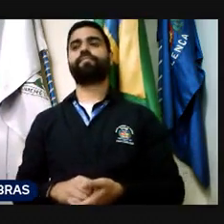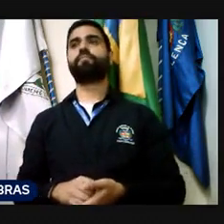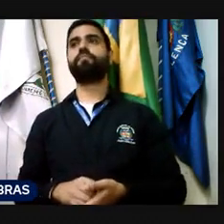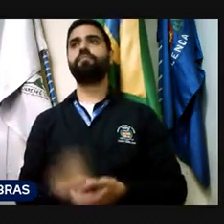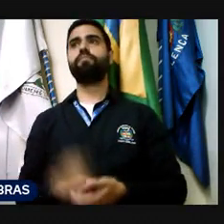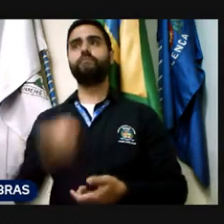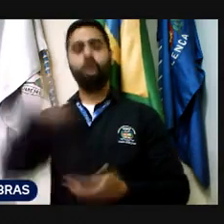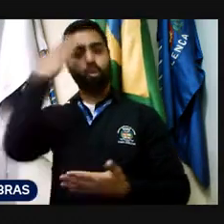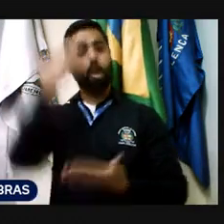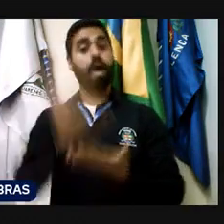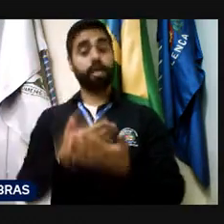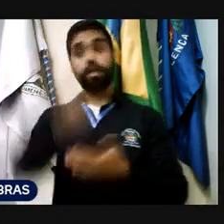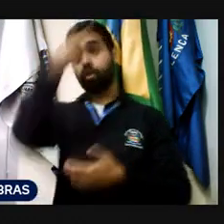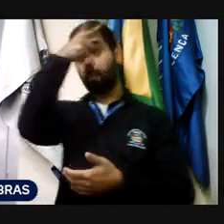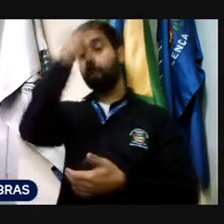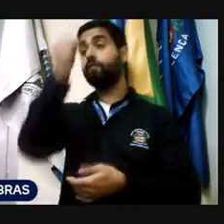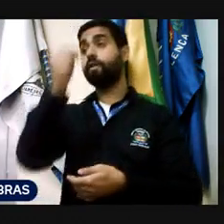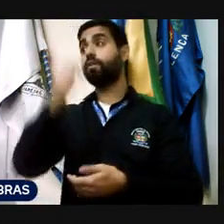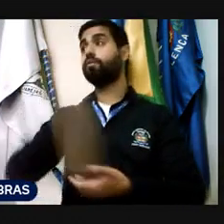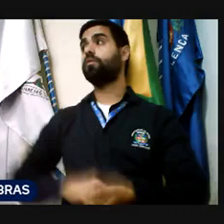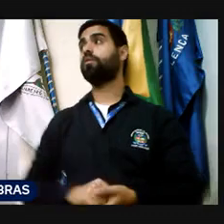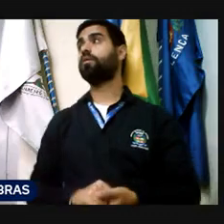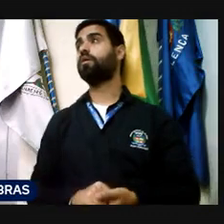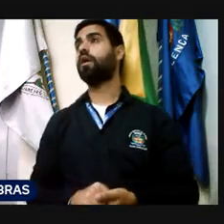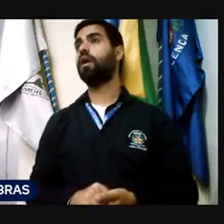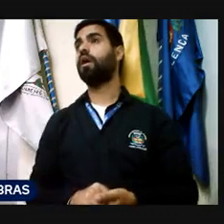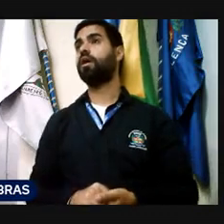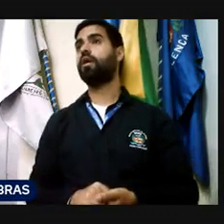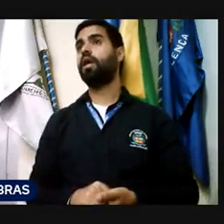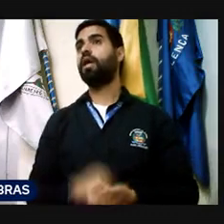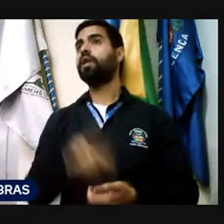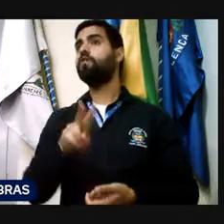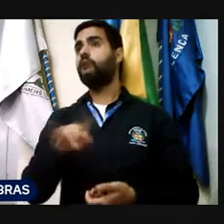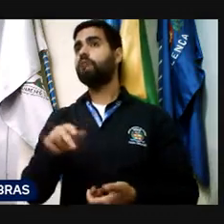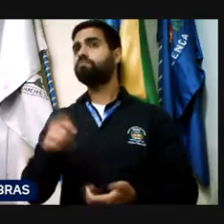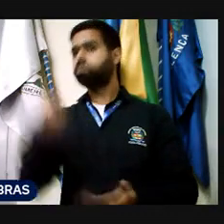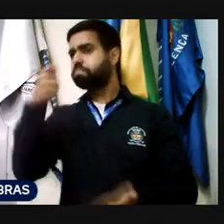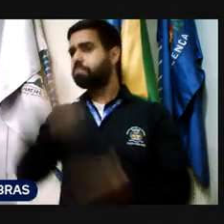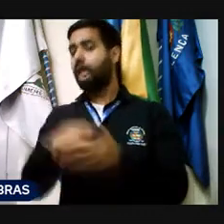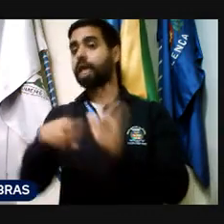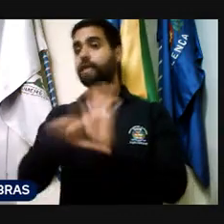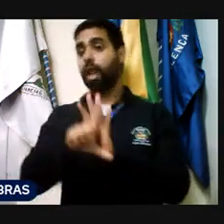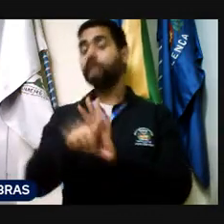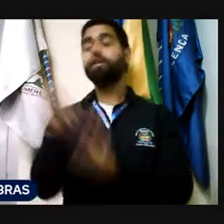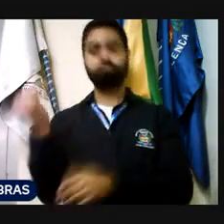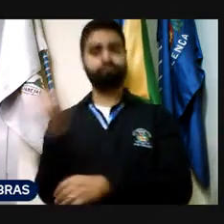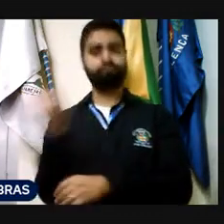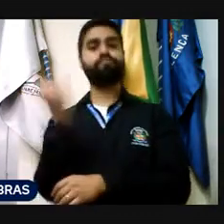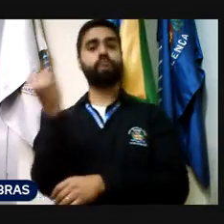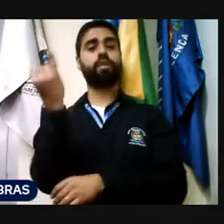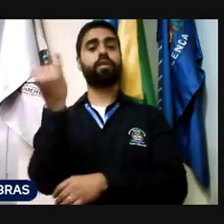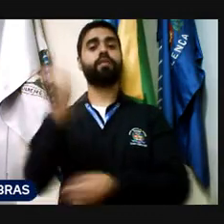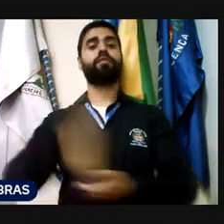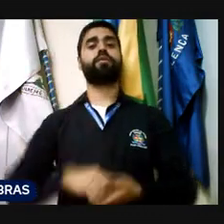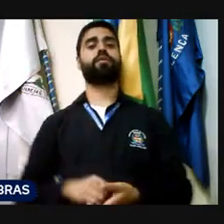acreditando que o prefeito vai cumprir essa lei. Essa lei é muito importante.